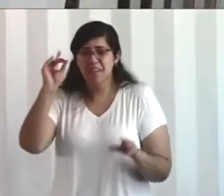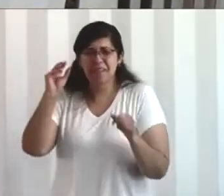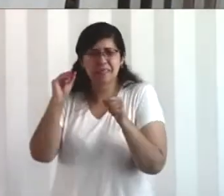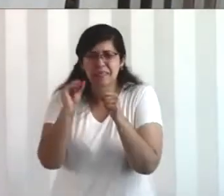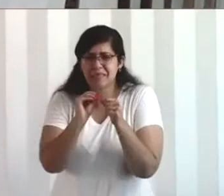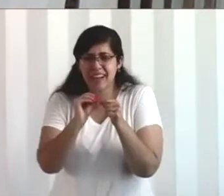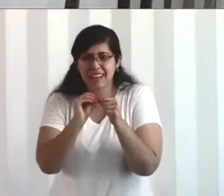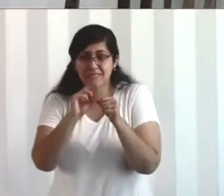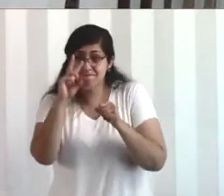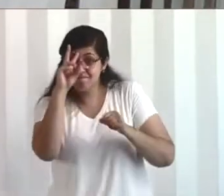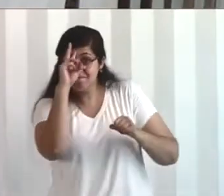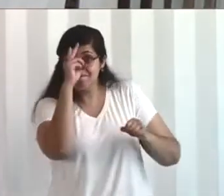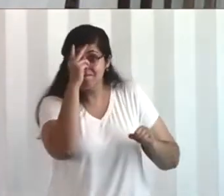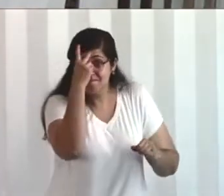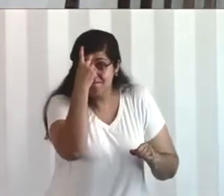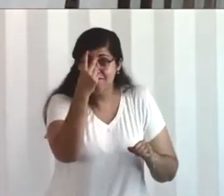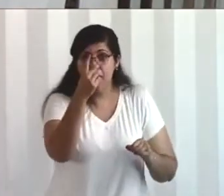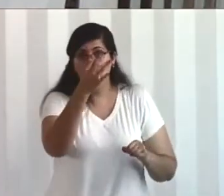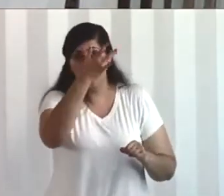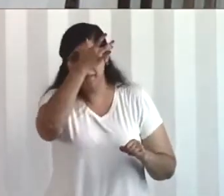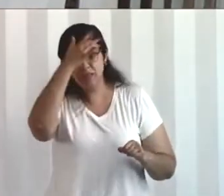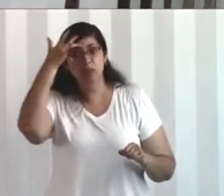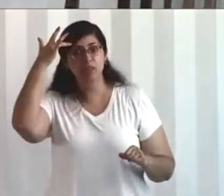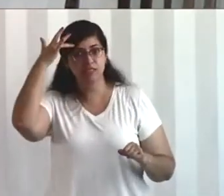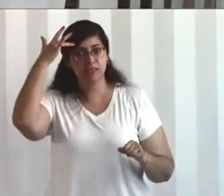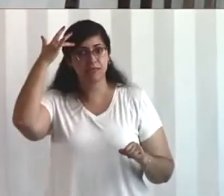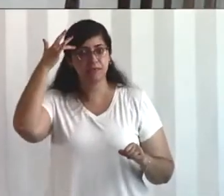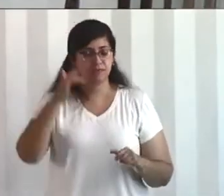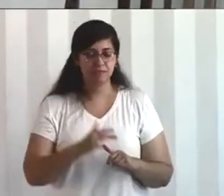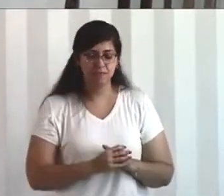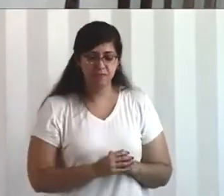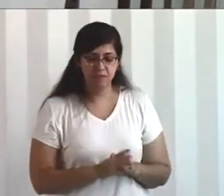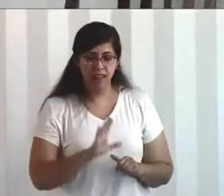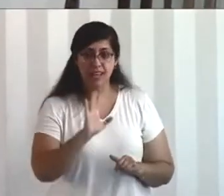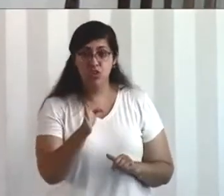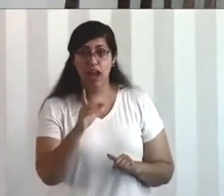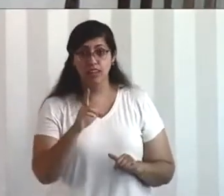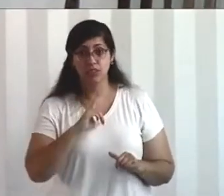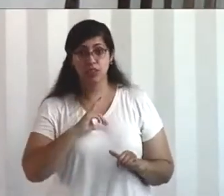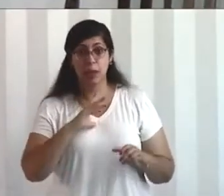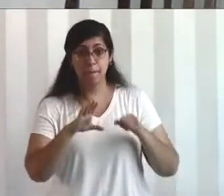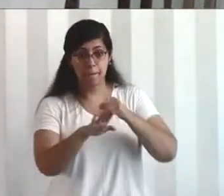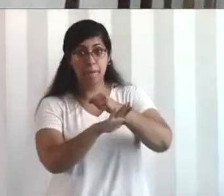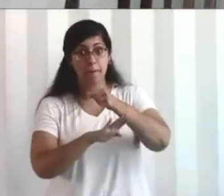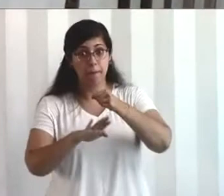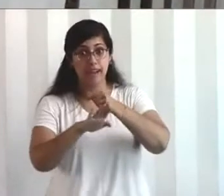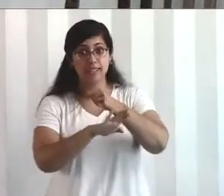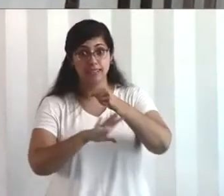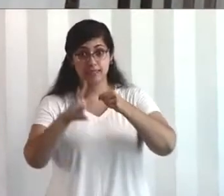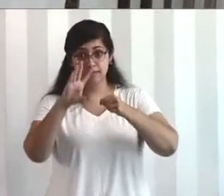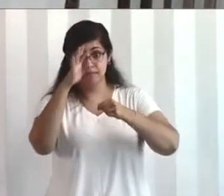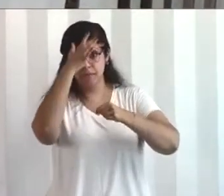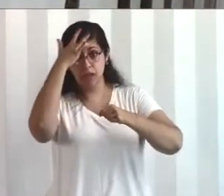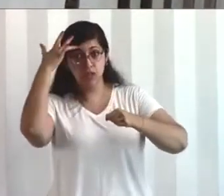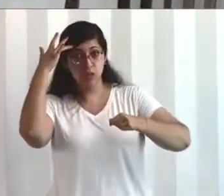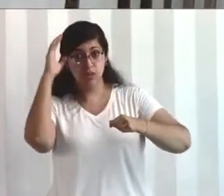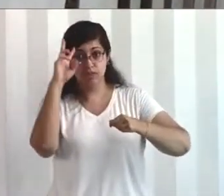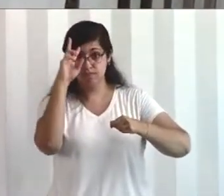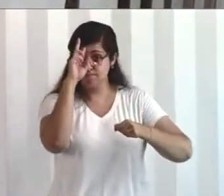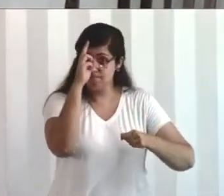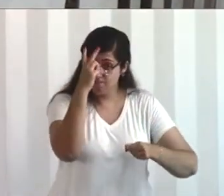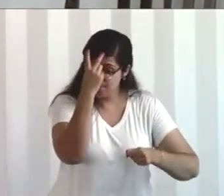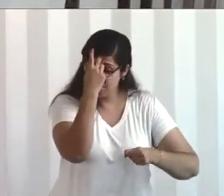converte as pessoas. Aqui nós já tínhamos uma base de convertidos, e agora Deus dá à igreja de Corinto o principal